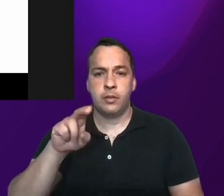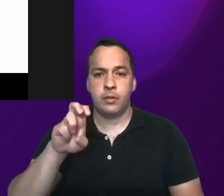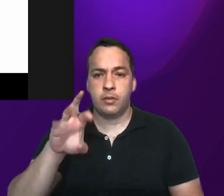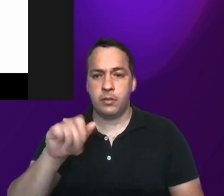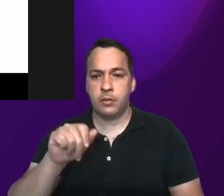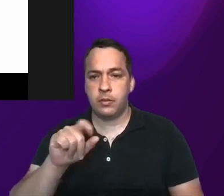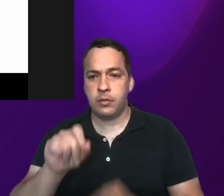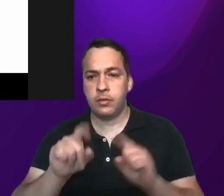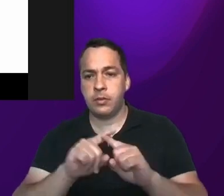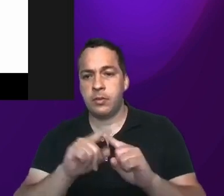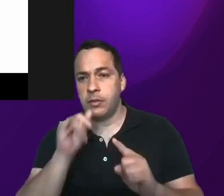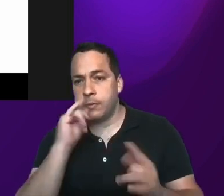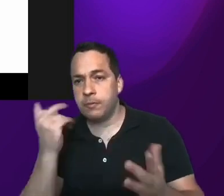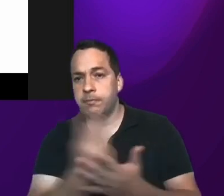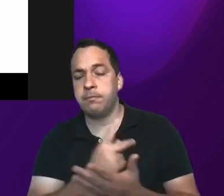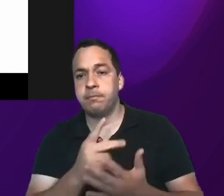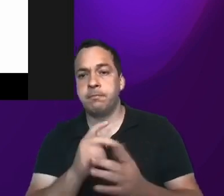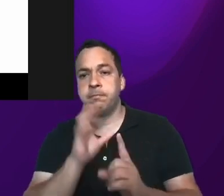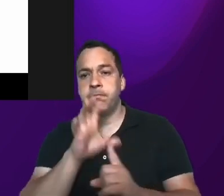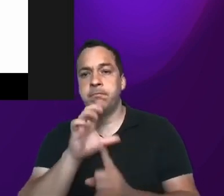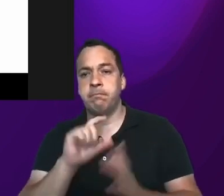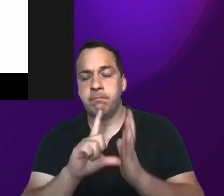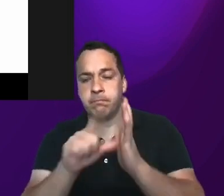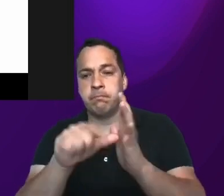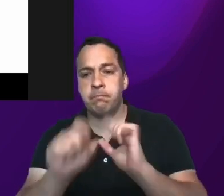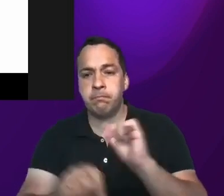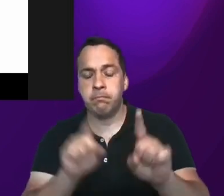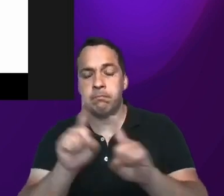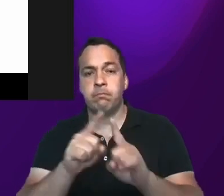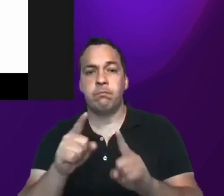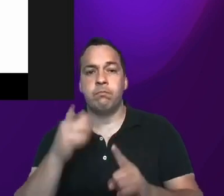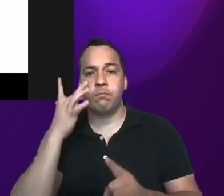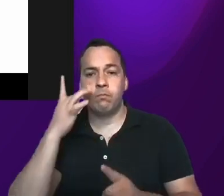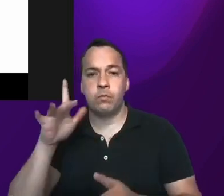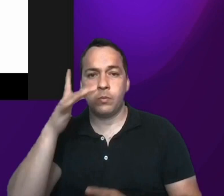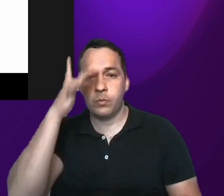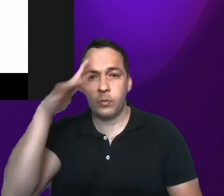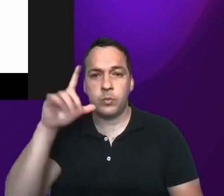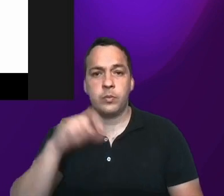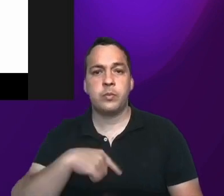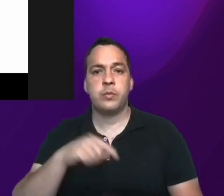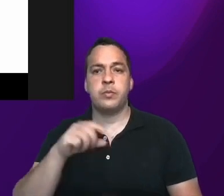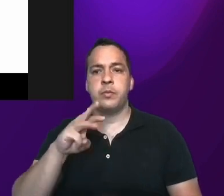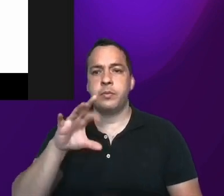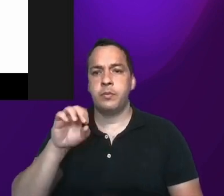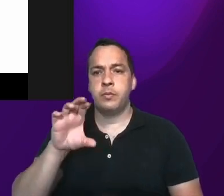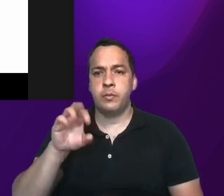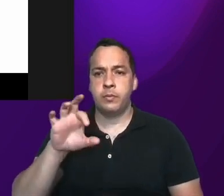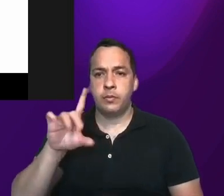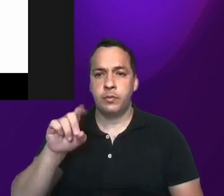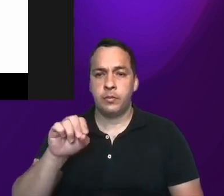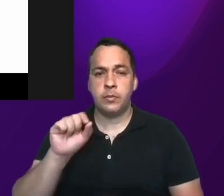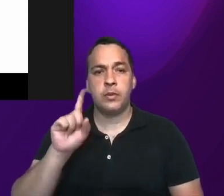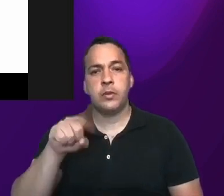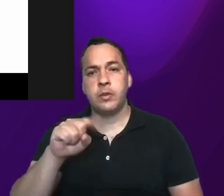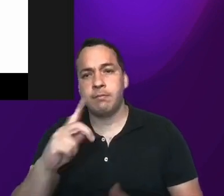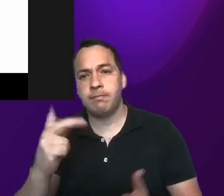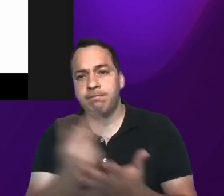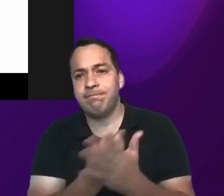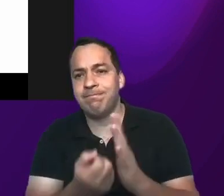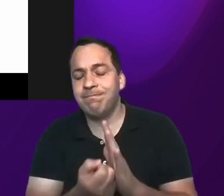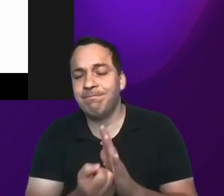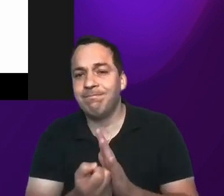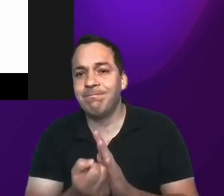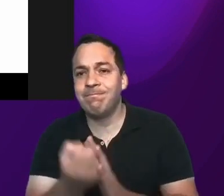efeitos tardios dessa diminuição do fluxo cardíaco e da perfusão miocárdica é uma das causas mais frequentes